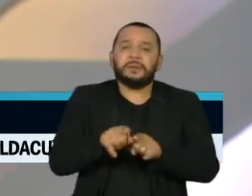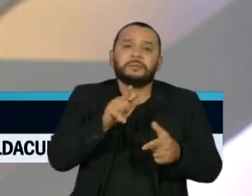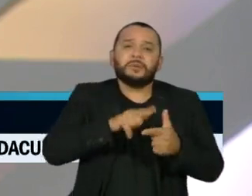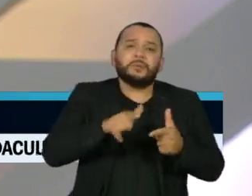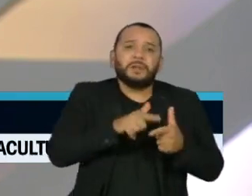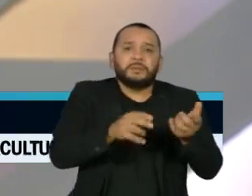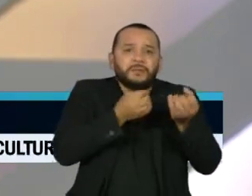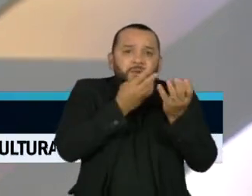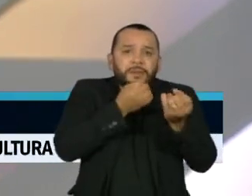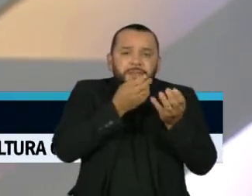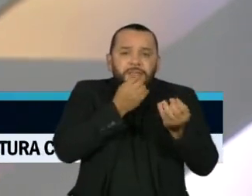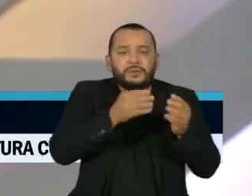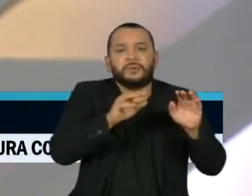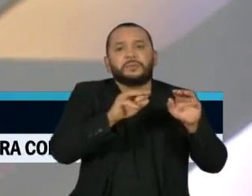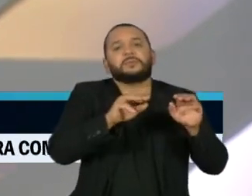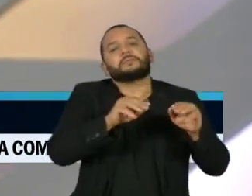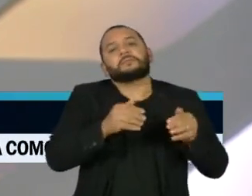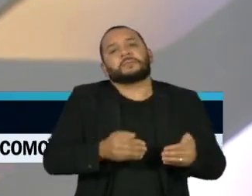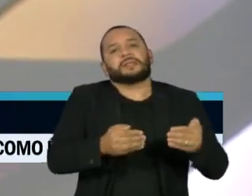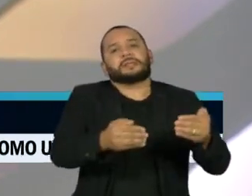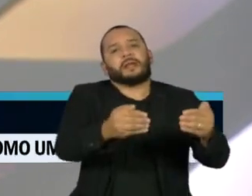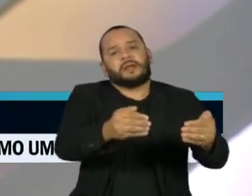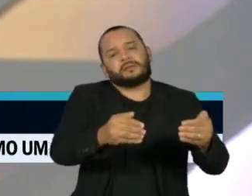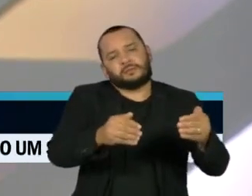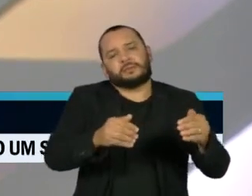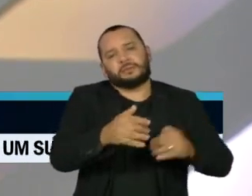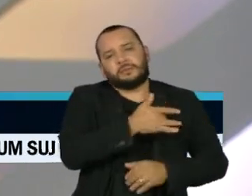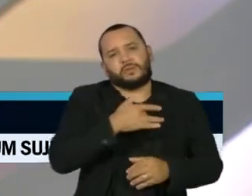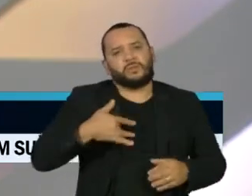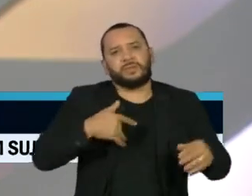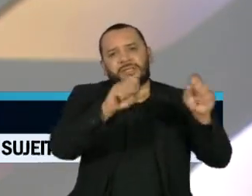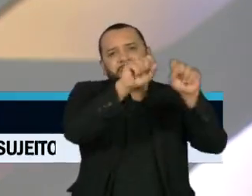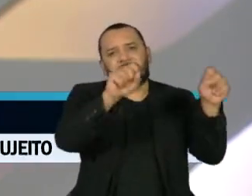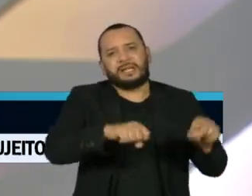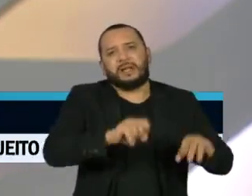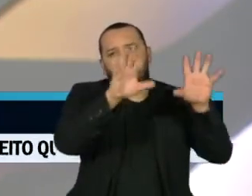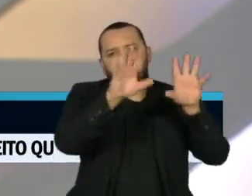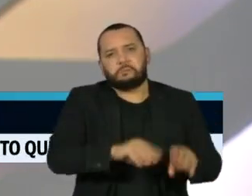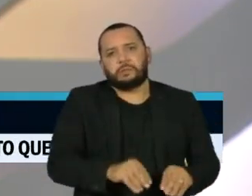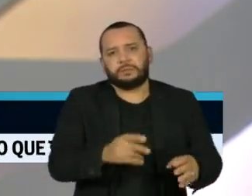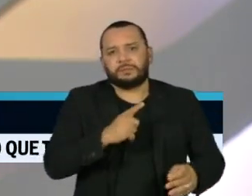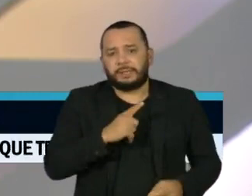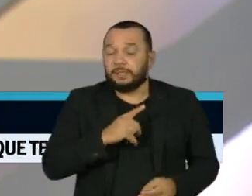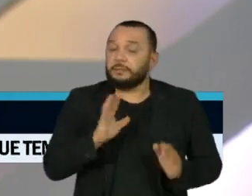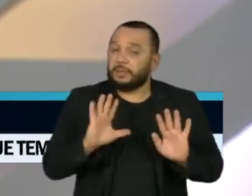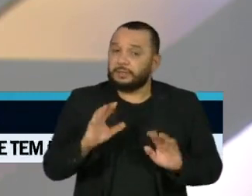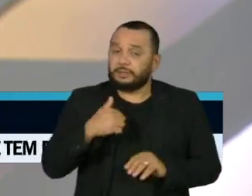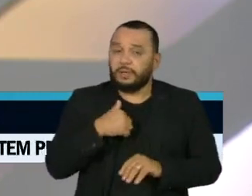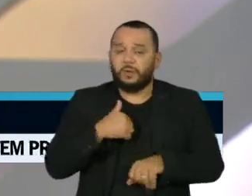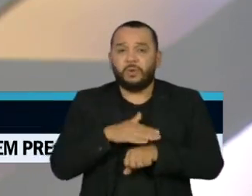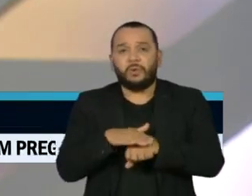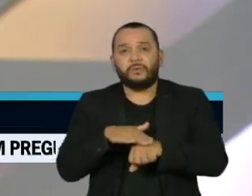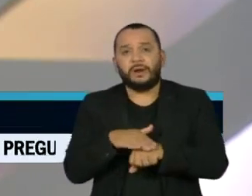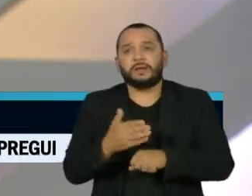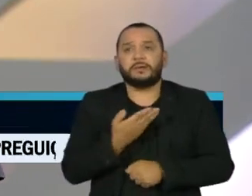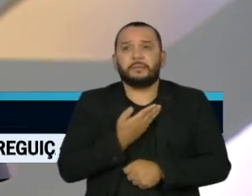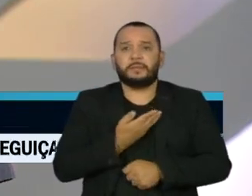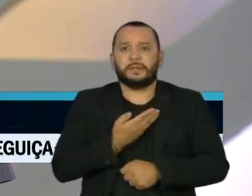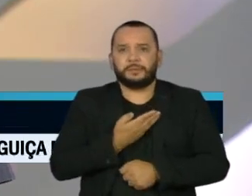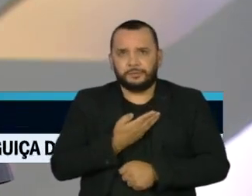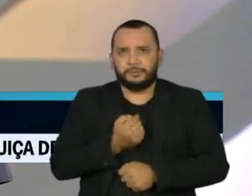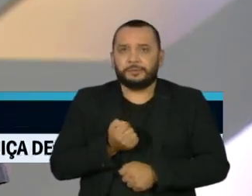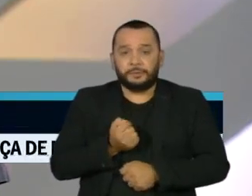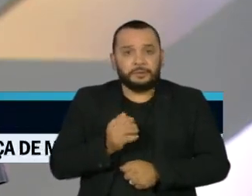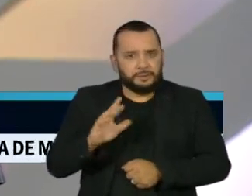dados do Ministério da Saúde Então você fica meio incerto mas empiricamente do que eu converso com os meus colegas nós